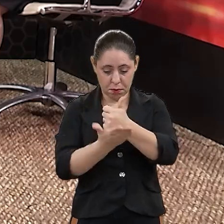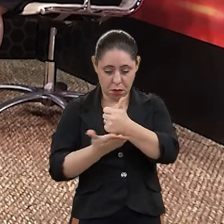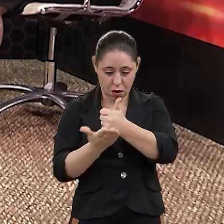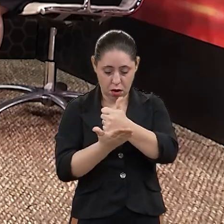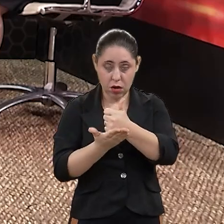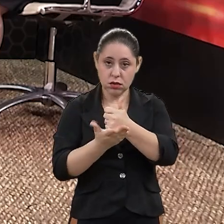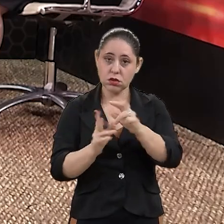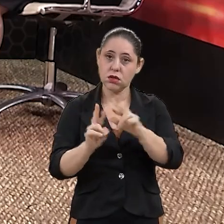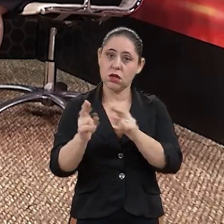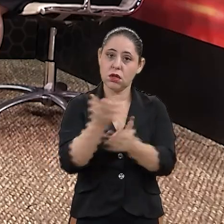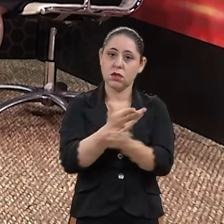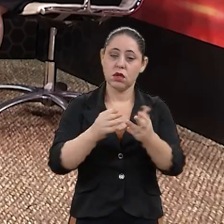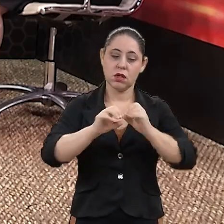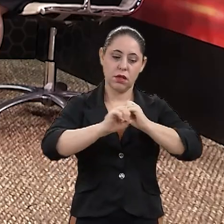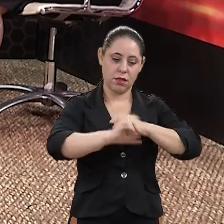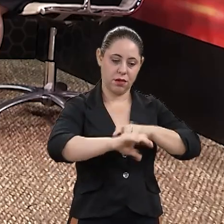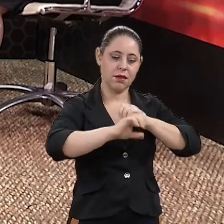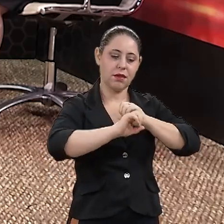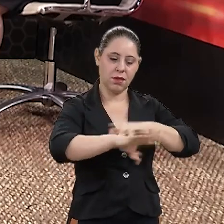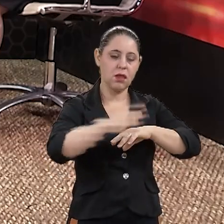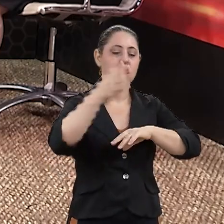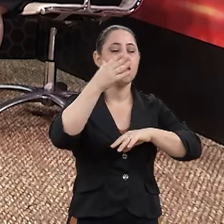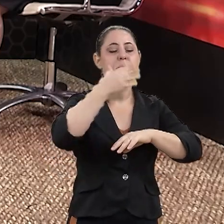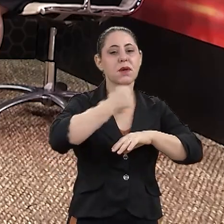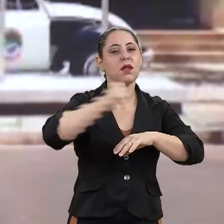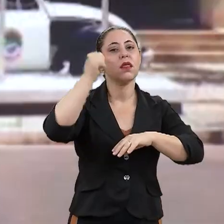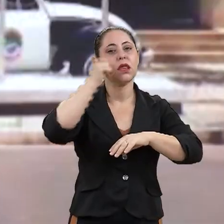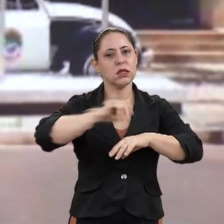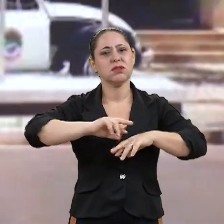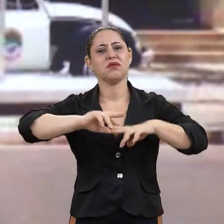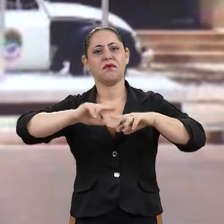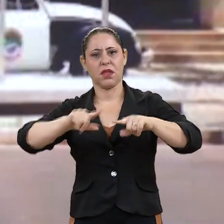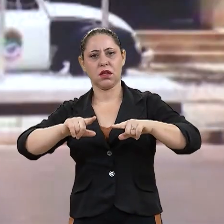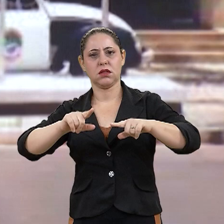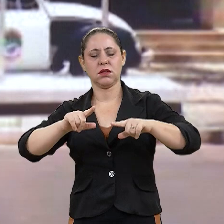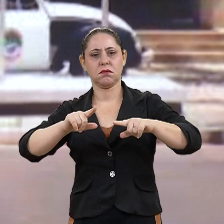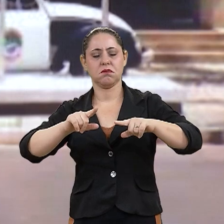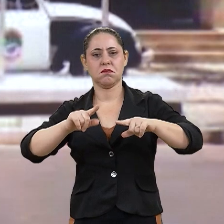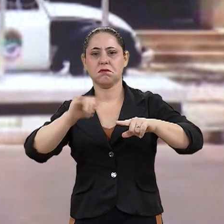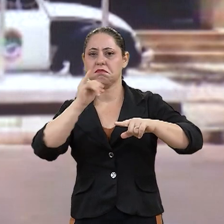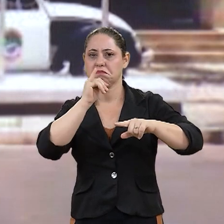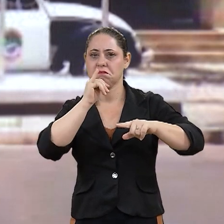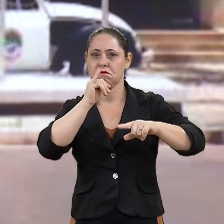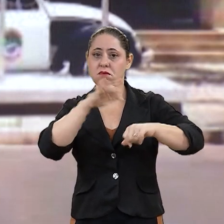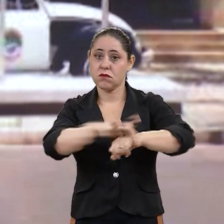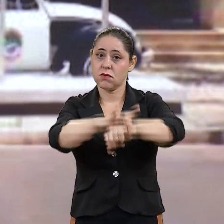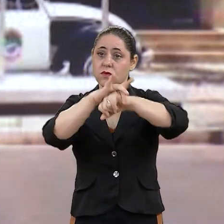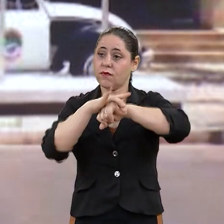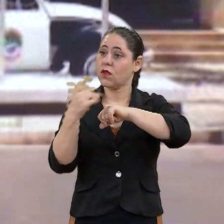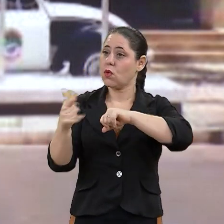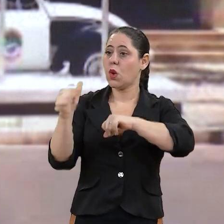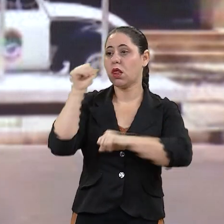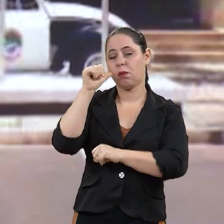sociais, educando diferente, meninos e meninas, nos posicionando, defendendo outras mulheres.